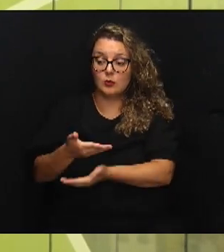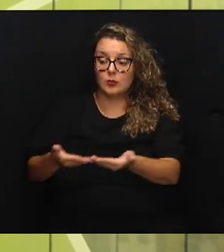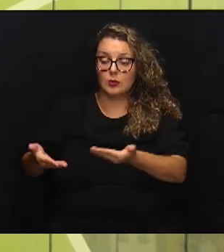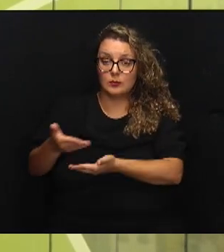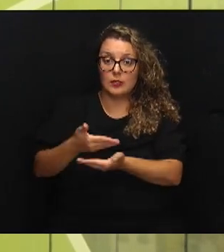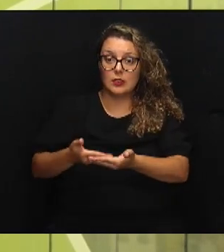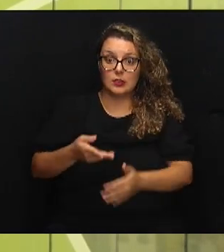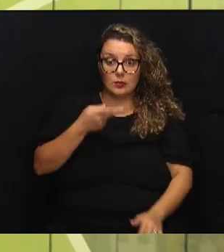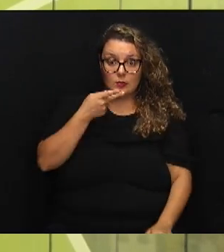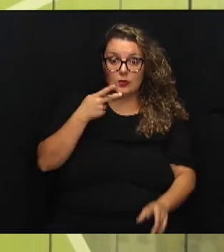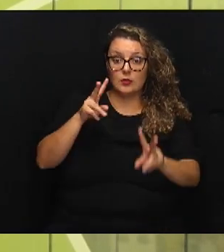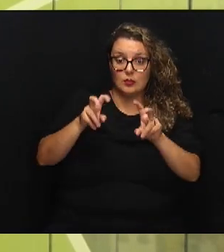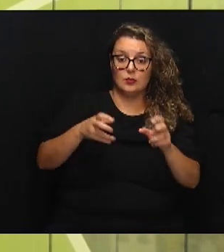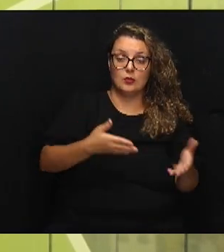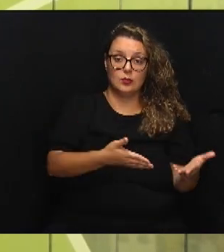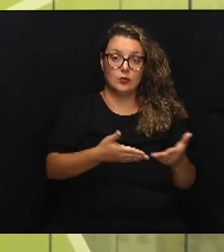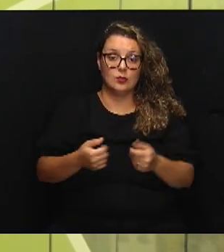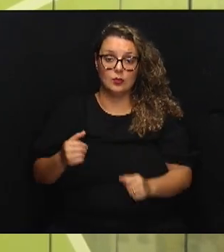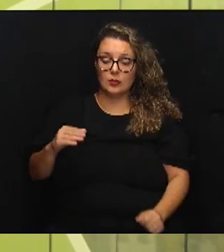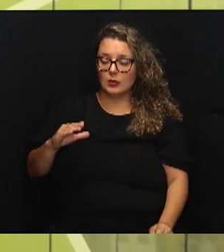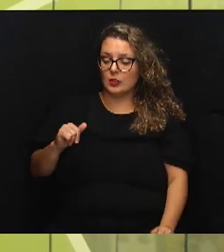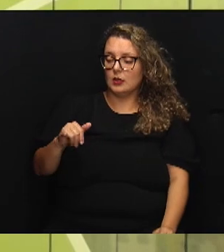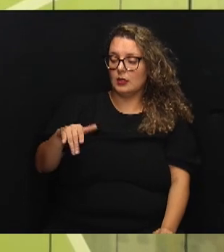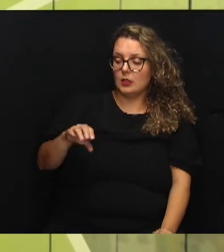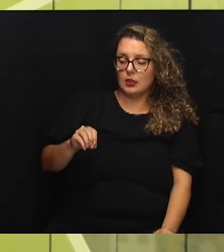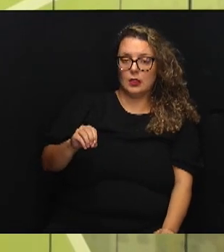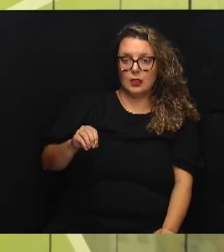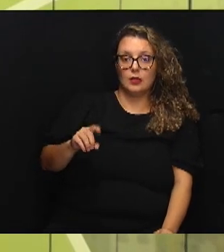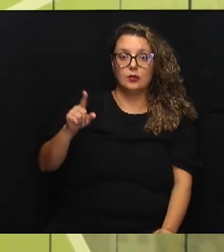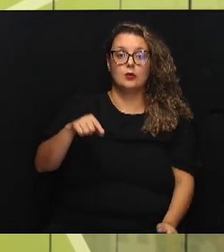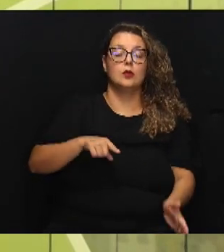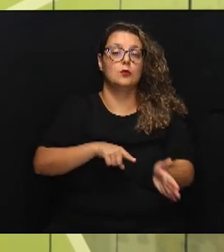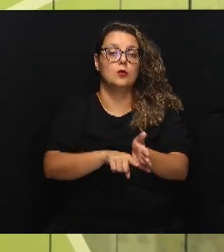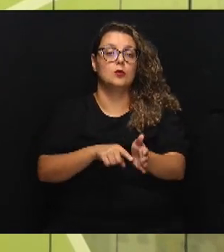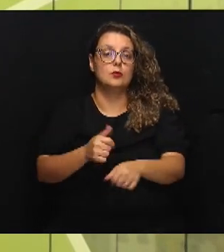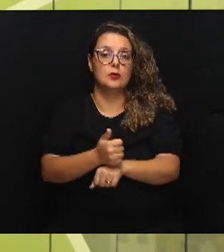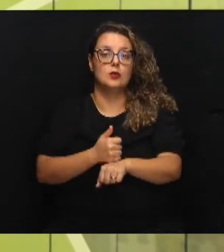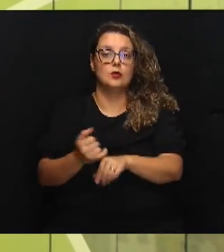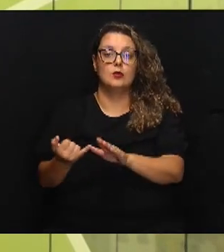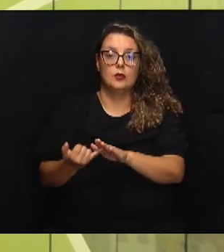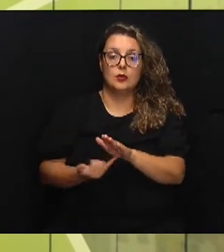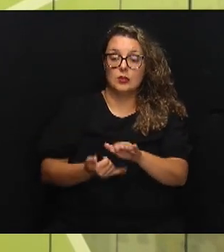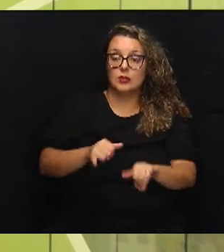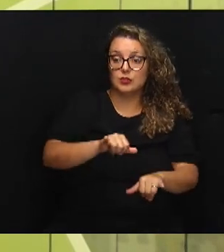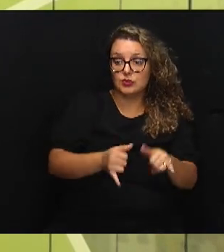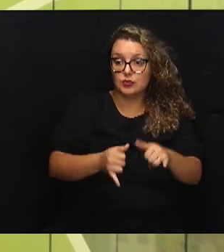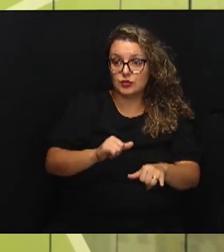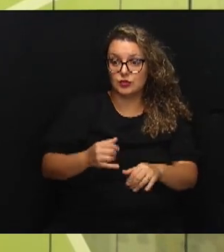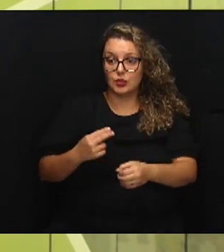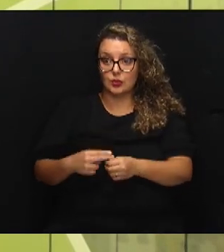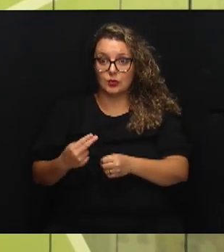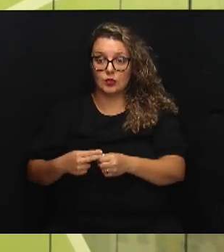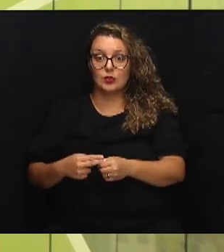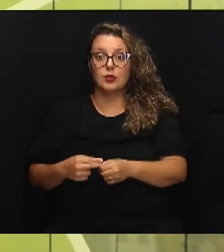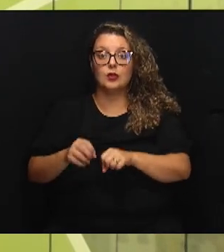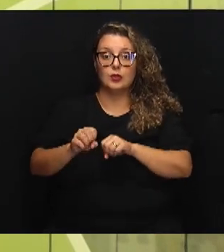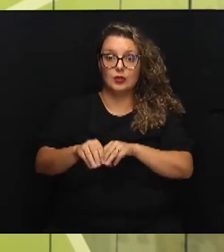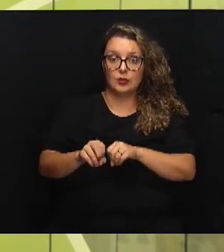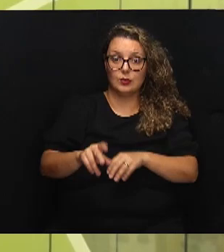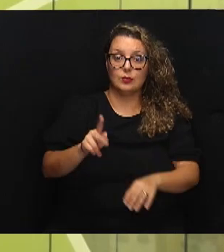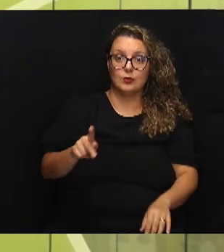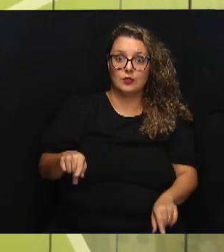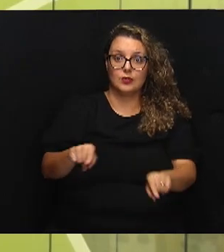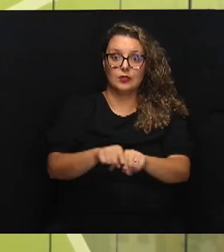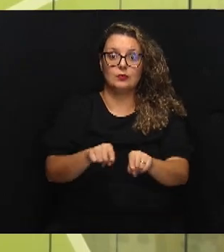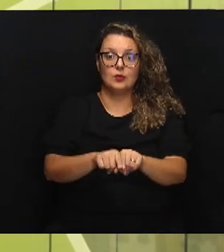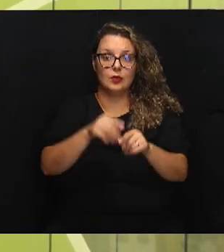quanto para a economia circular. E para falar sobre isso, a gente convidou o Caio Gomide Ottoni, que é pesquisador do Instituto de Química da Unicamp